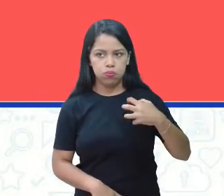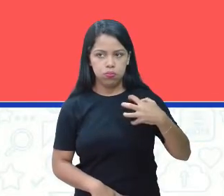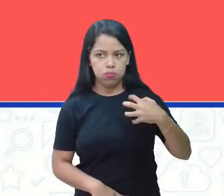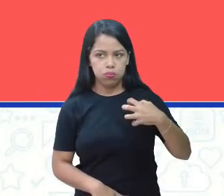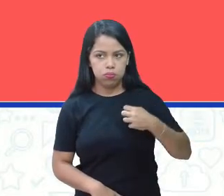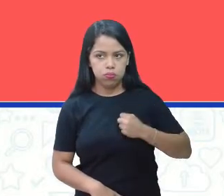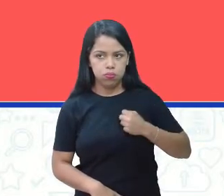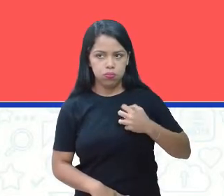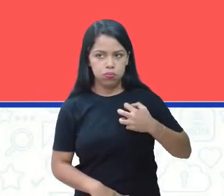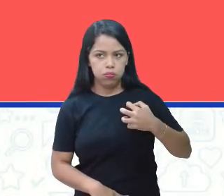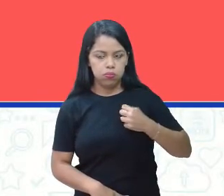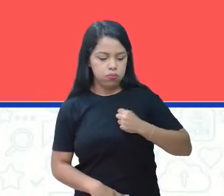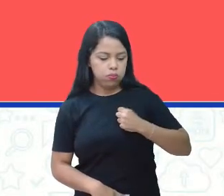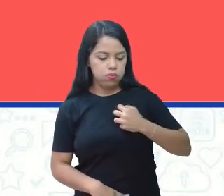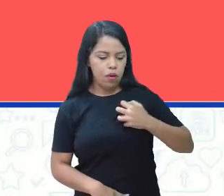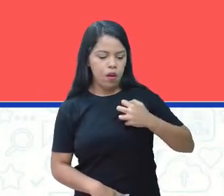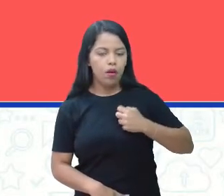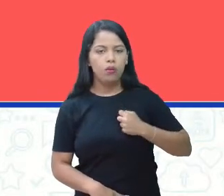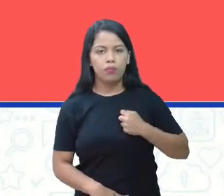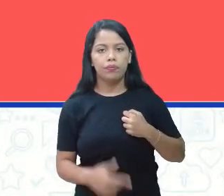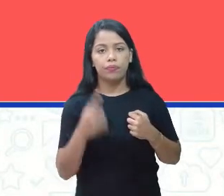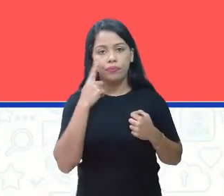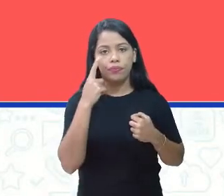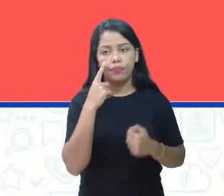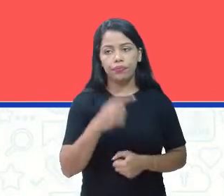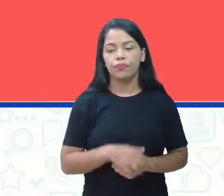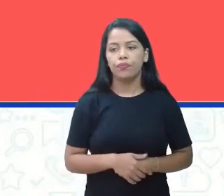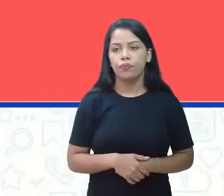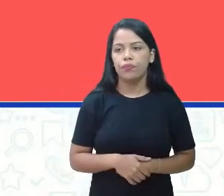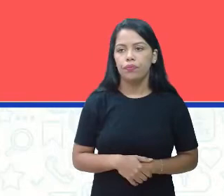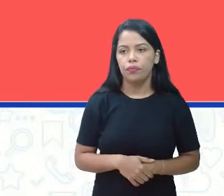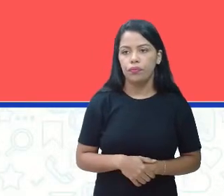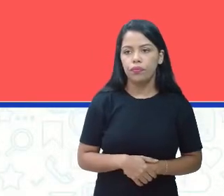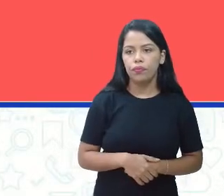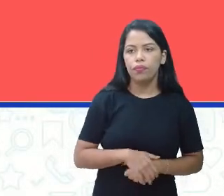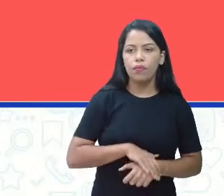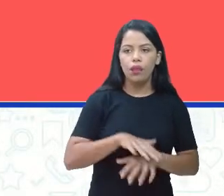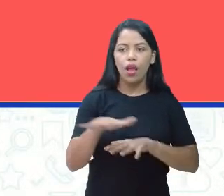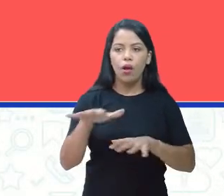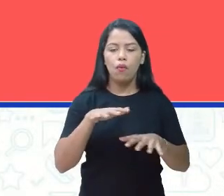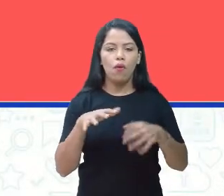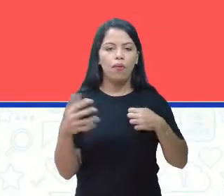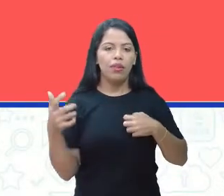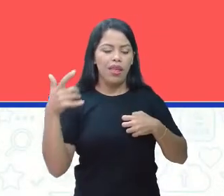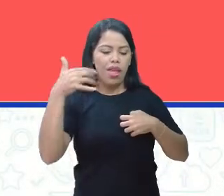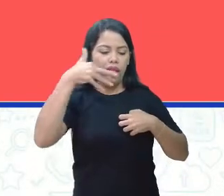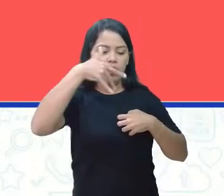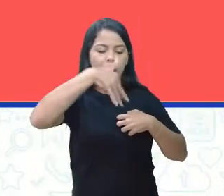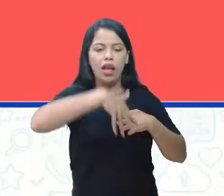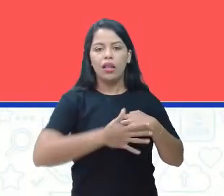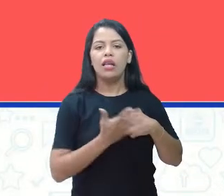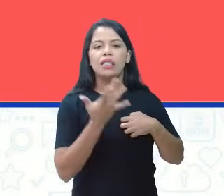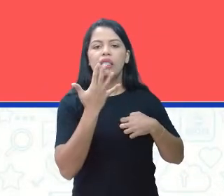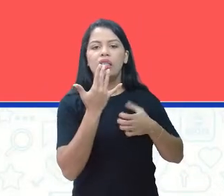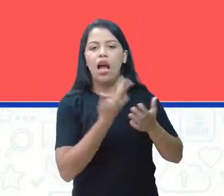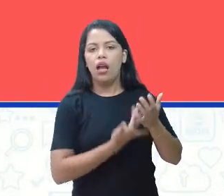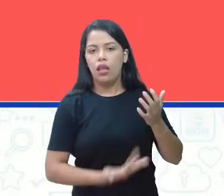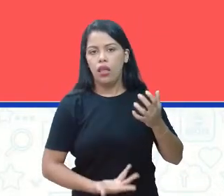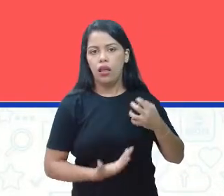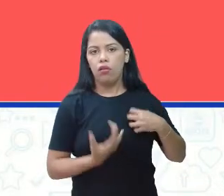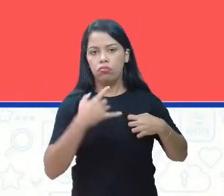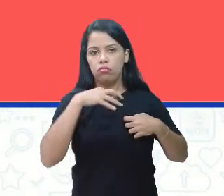Observem bem. Então, esse movimento é um movimento de entrada de sangue no coração